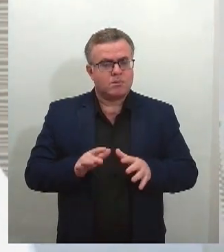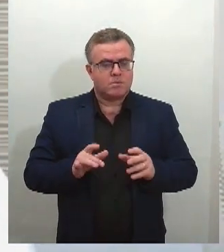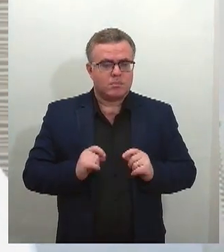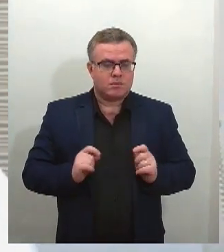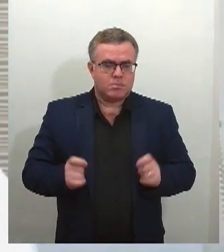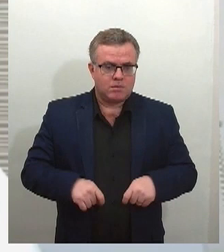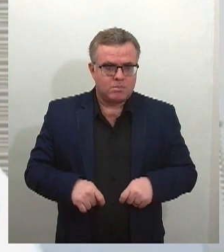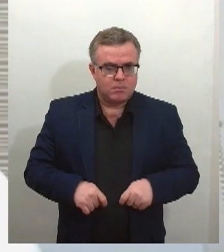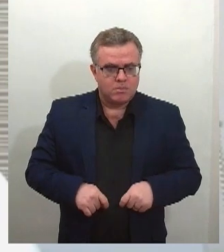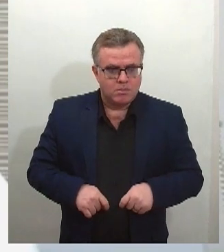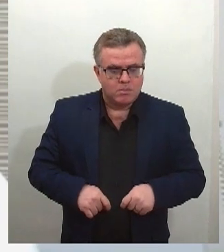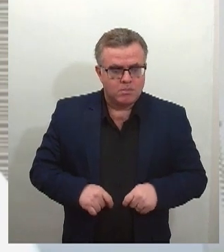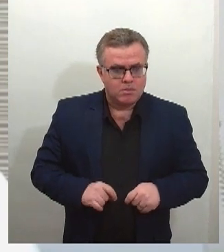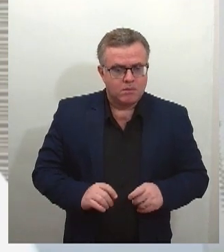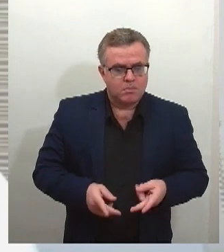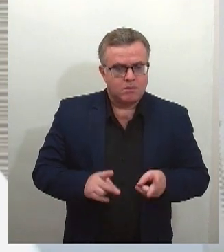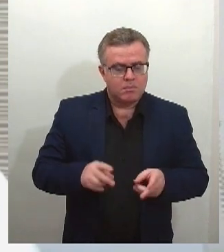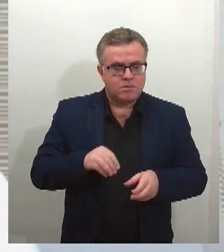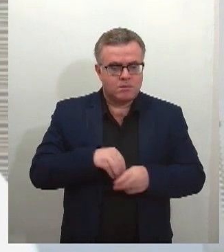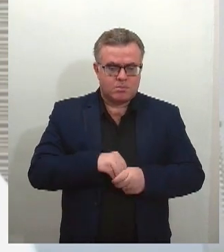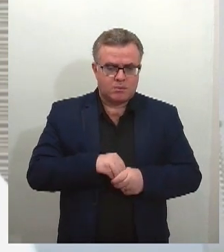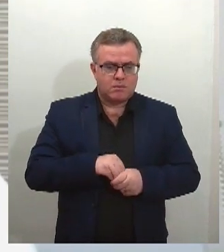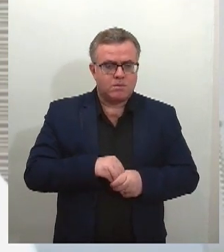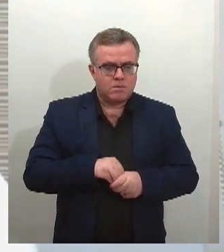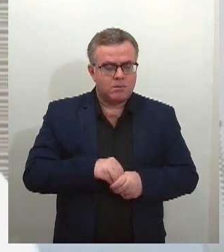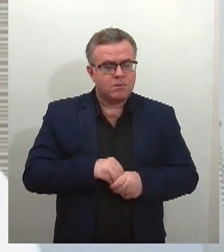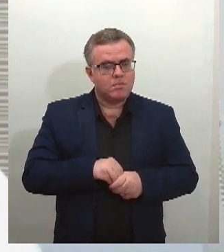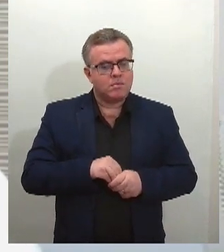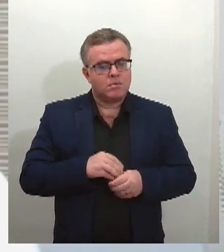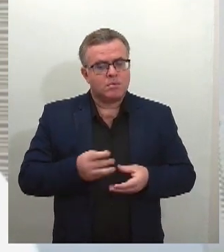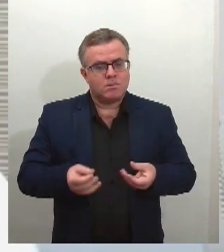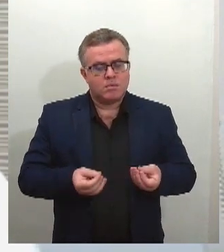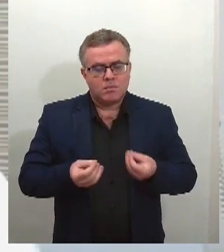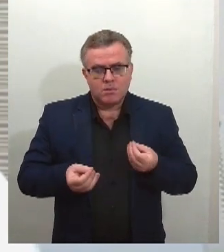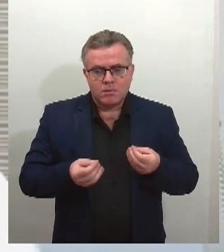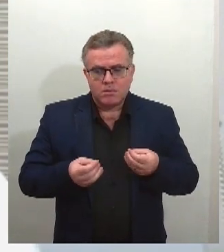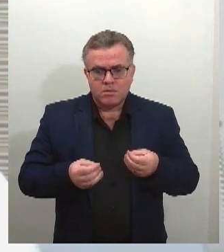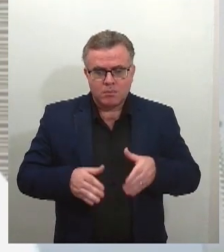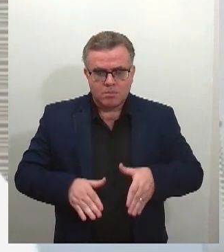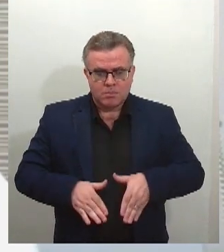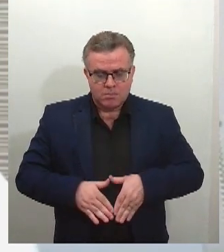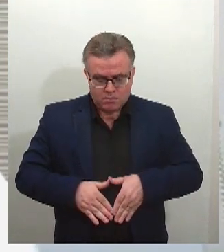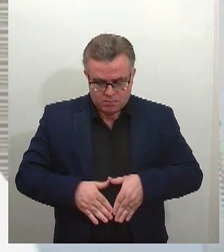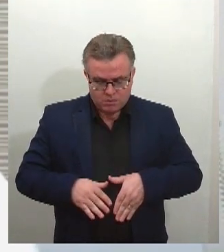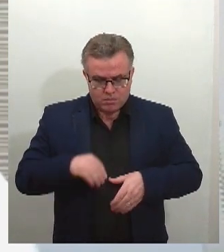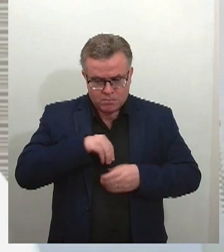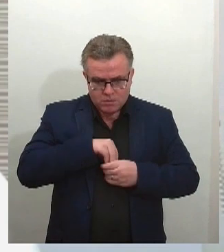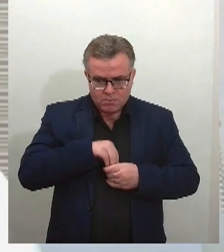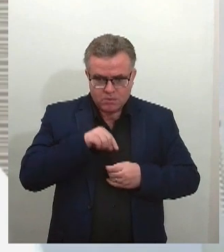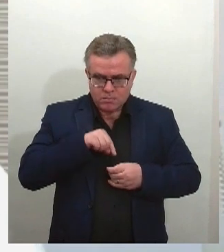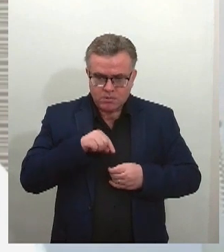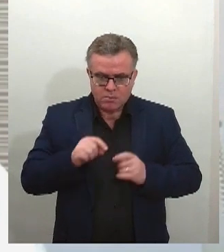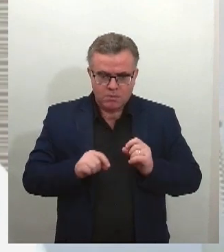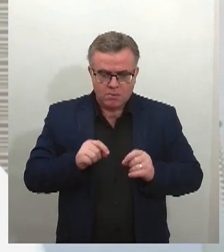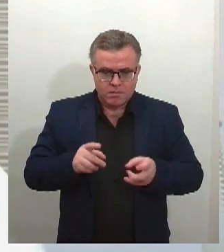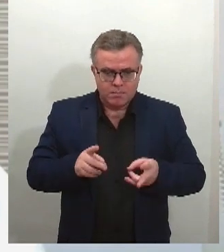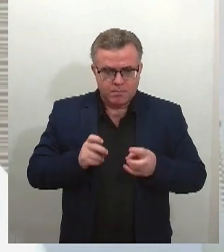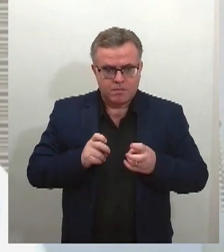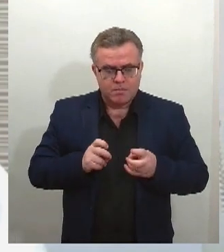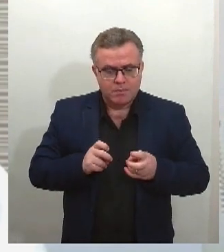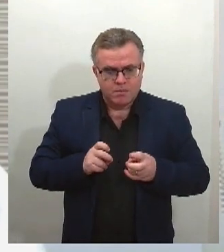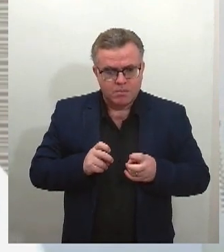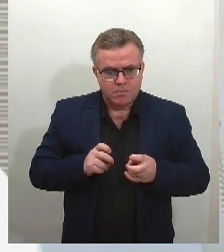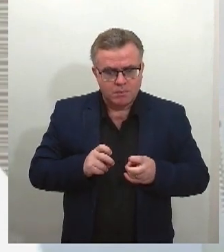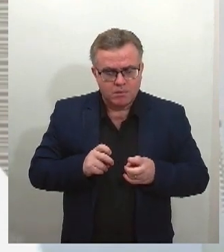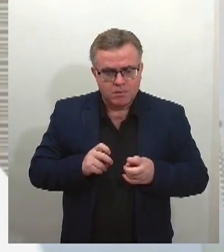inclusive dentro da vagina, dentro do colo do útero, imperceptíveis, indolores, e